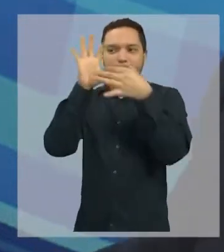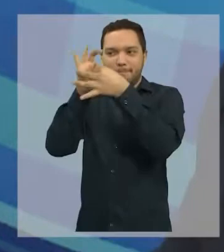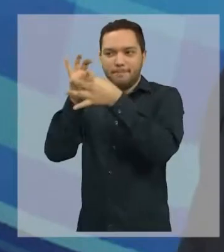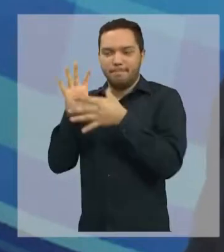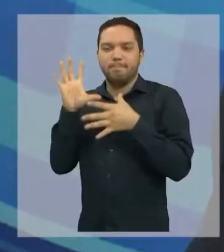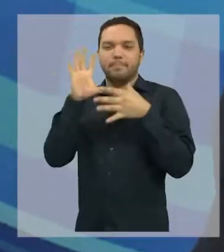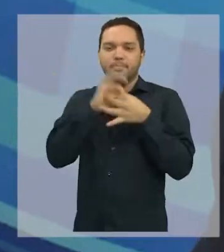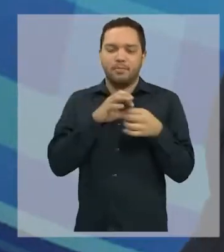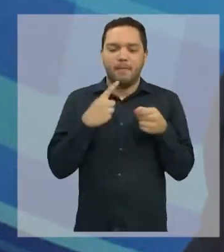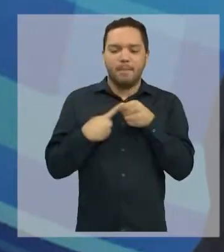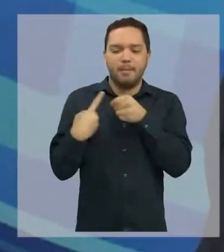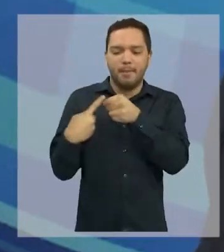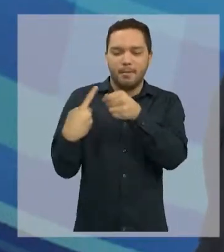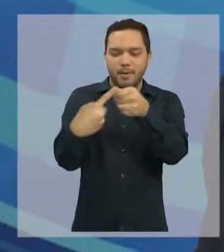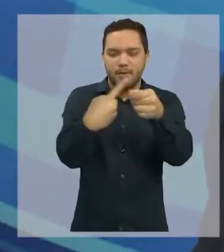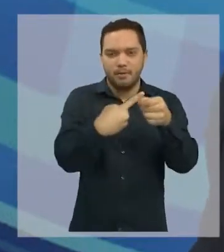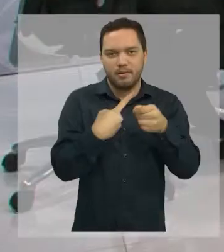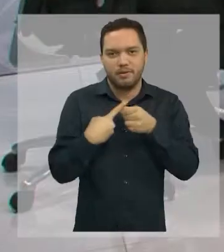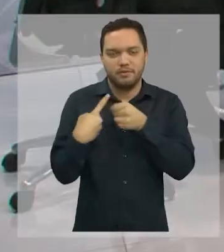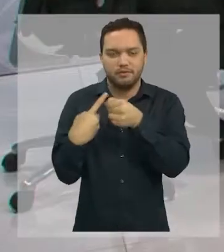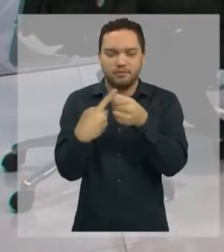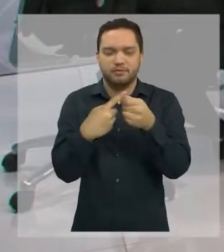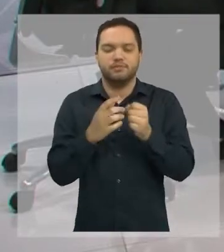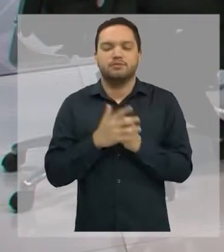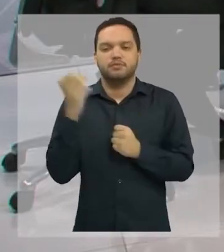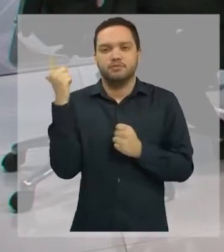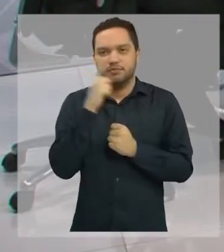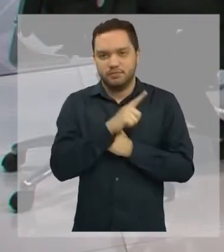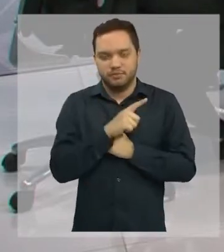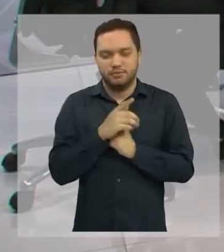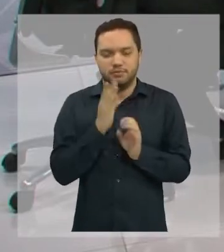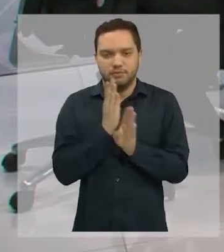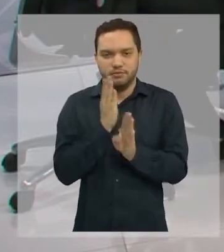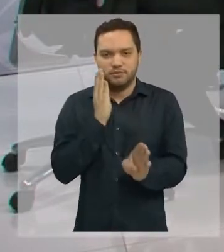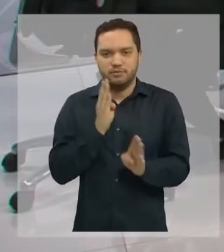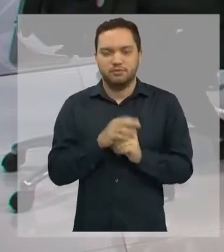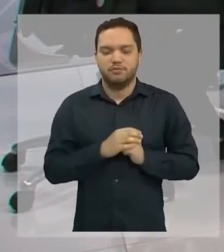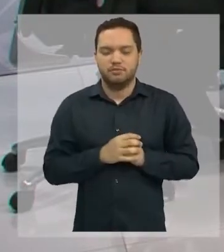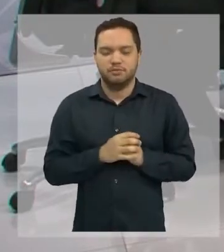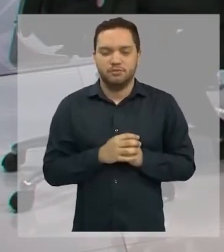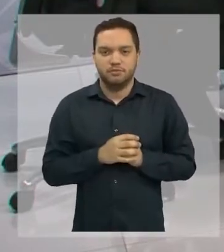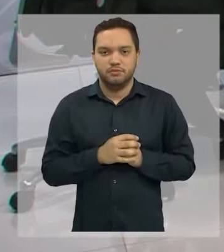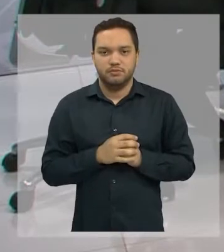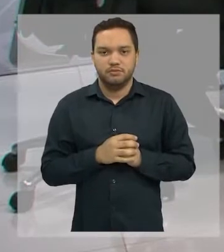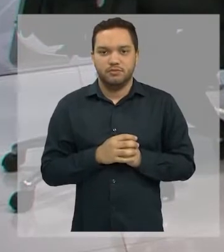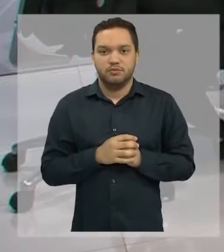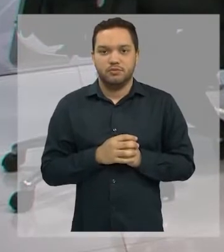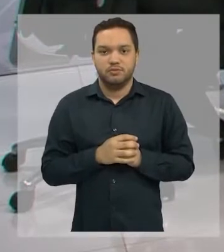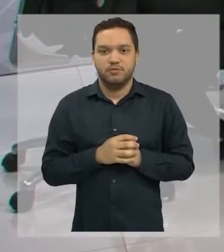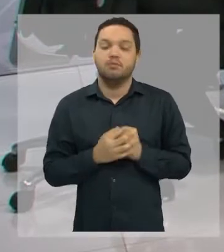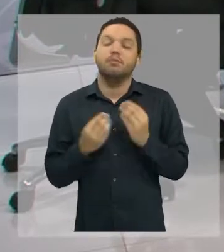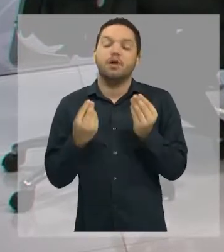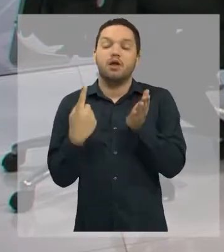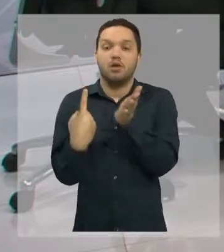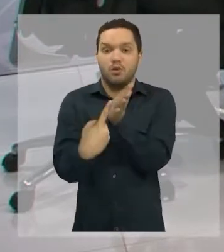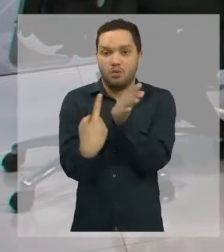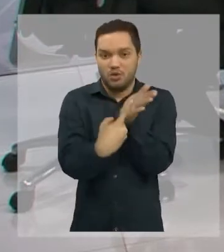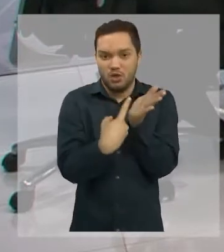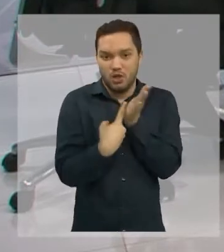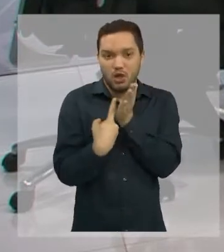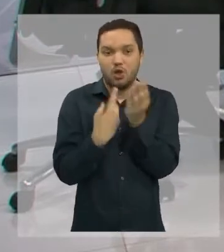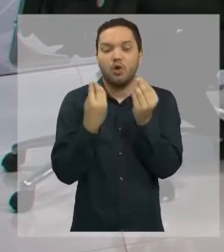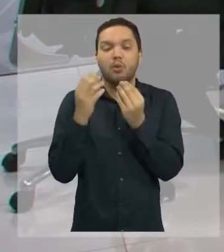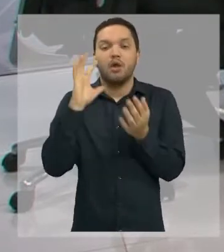de pequenos municípios. O que acontece é que nos acordos para definir o poder